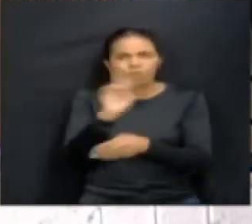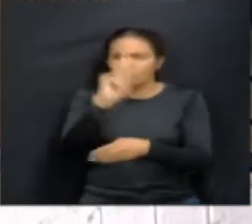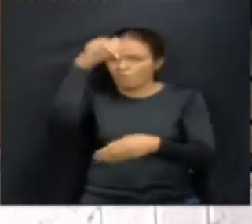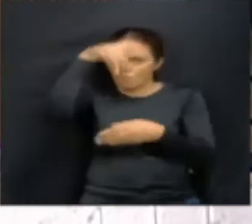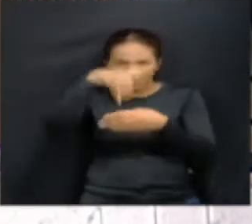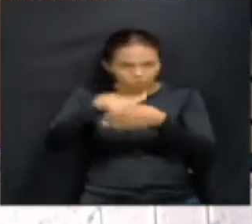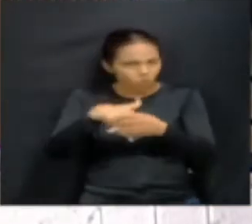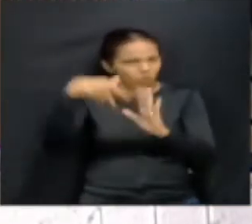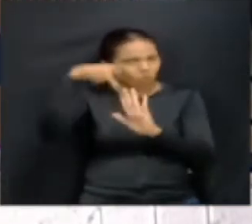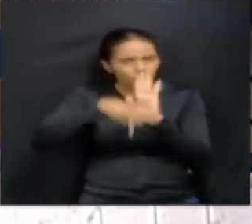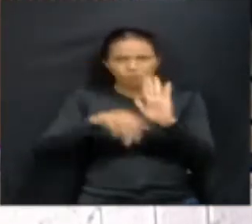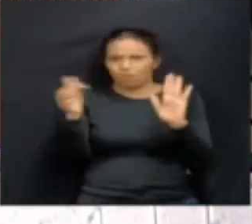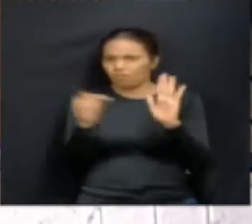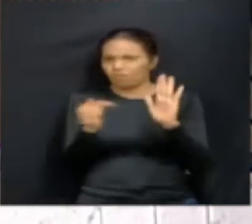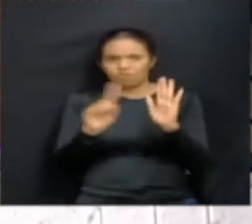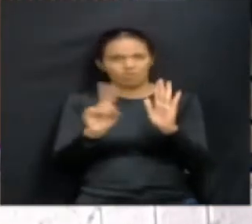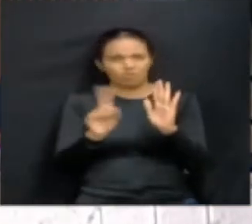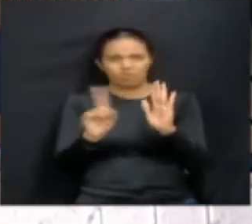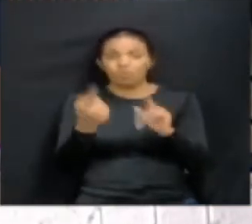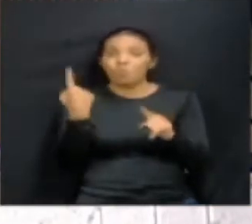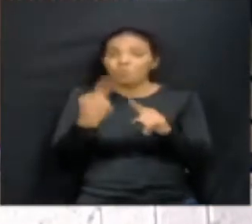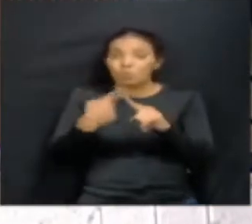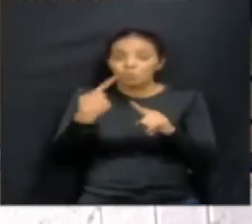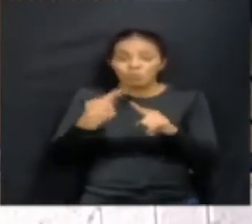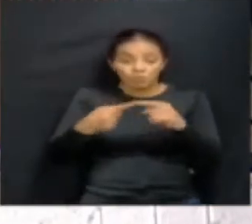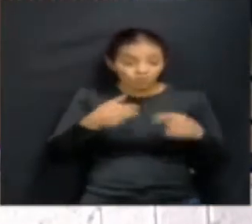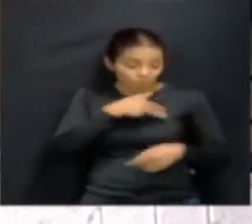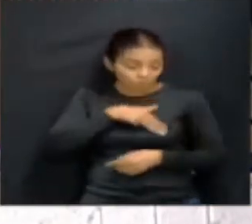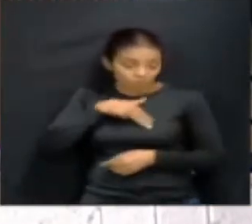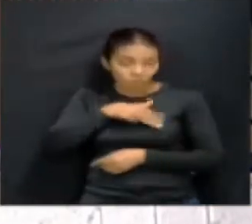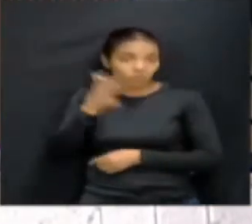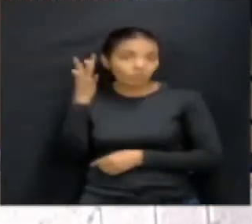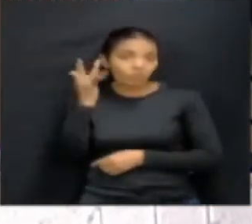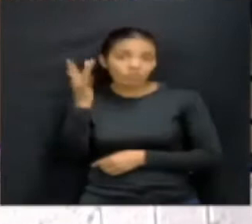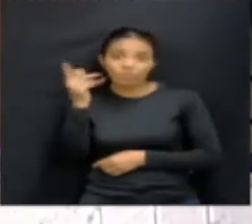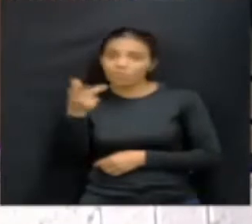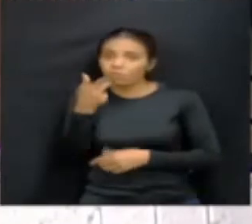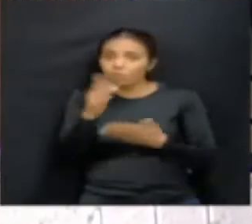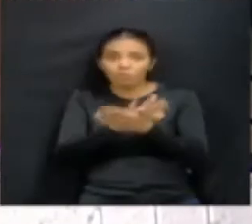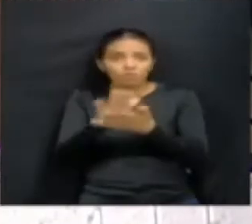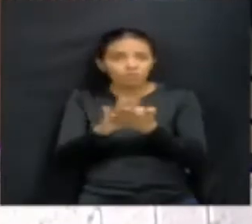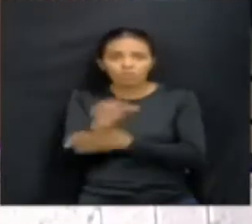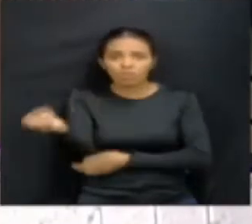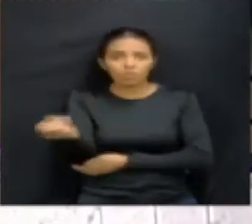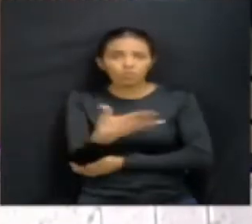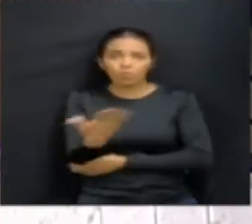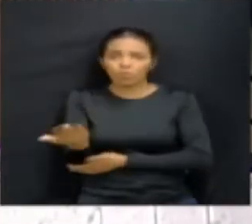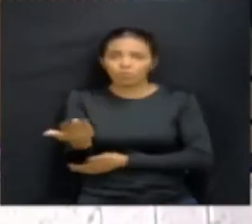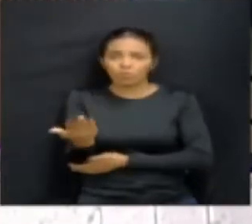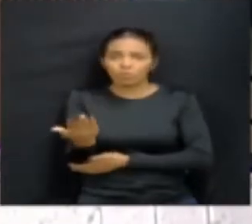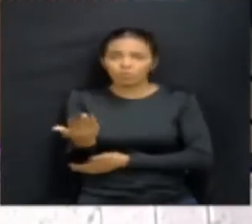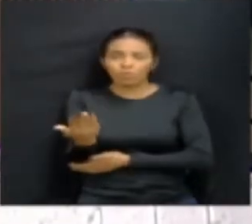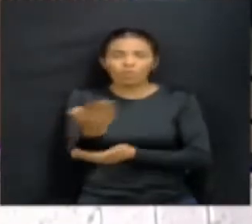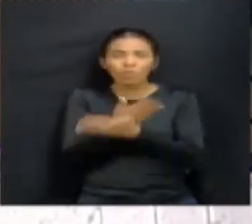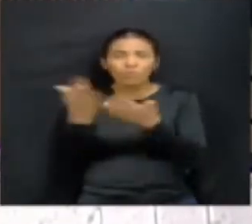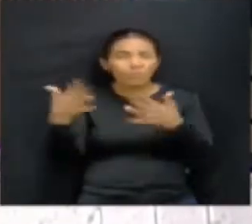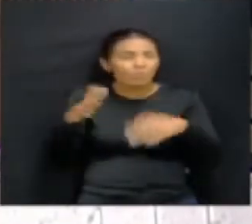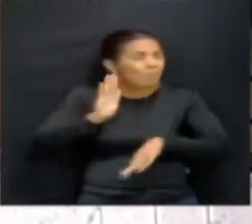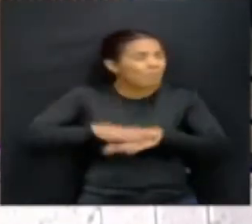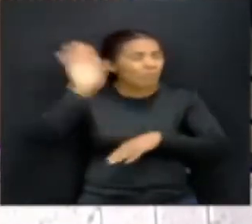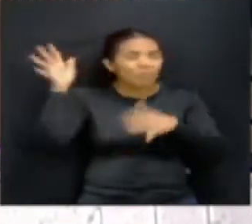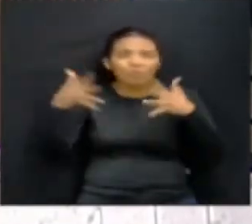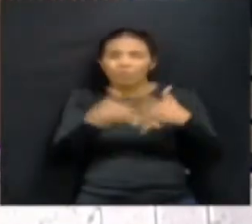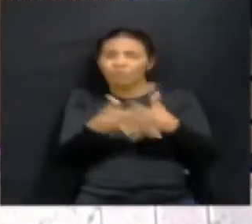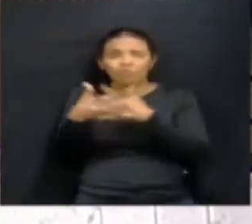esse projeto do jeito que tá o ministro Tarcísio não trouxe nada de novo pelo contrário ampliou as dúvidas o